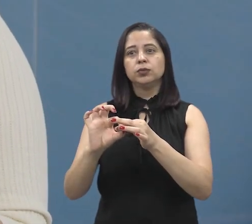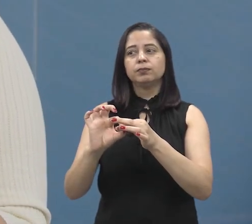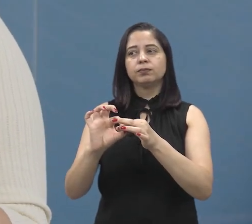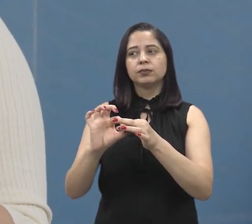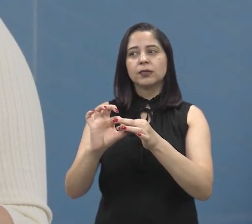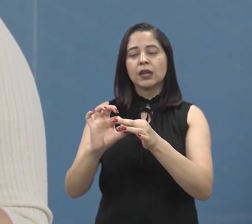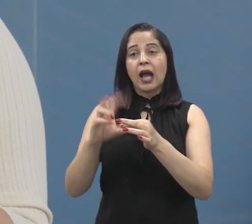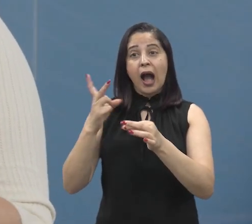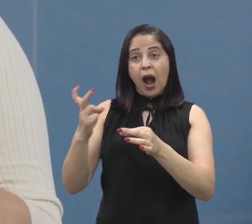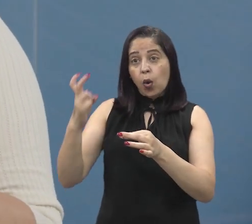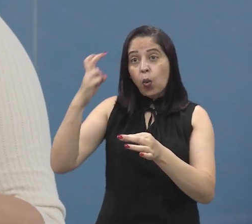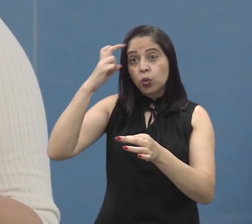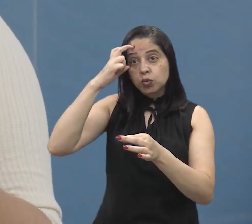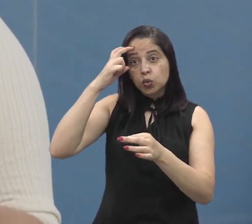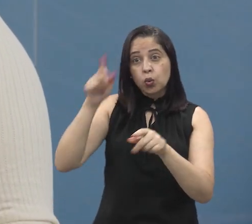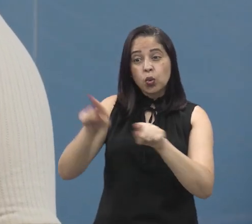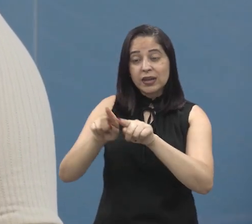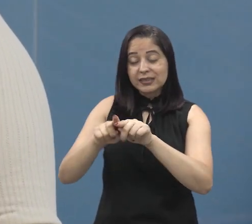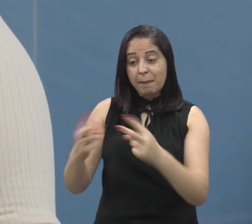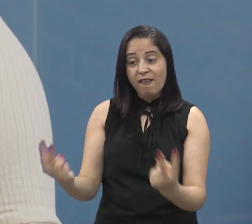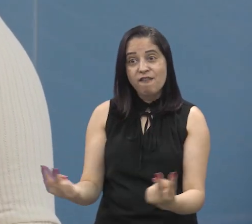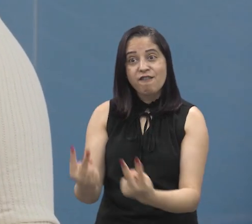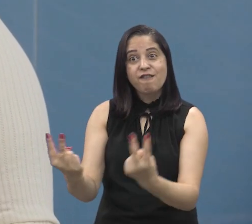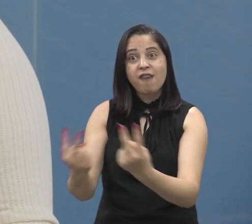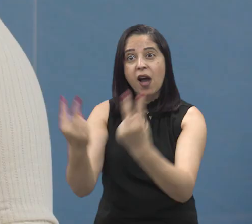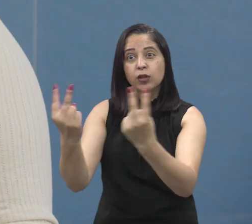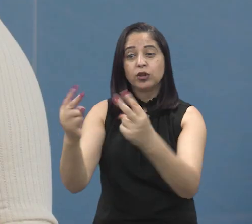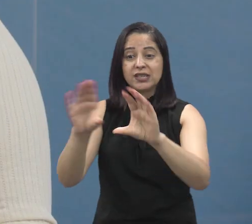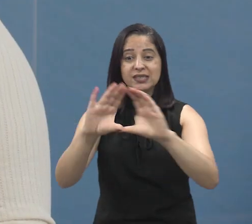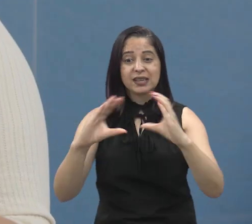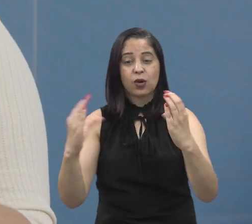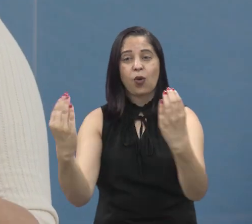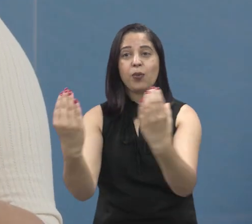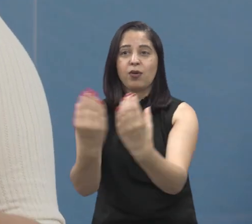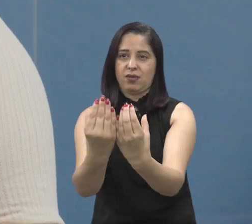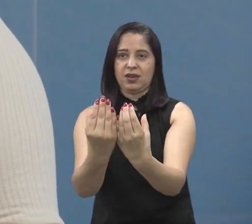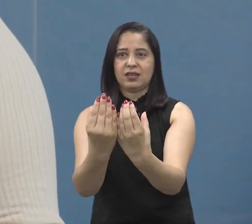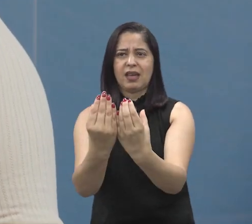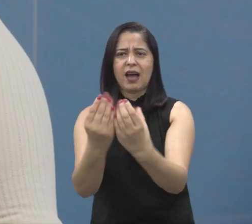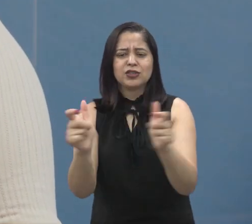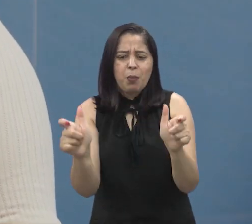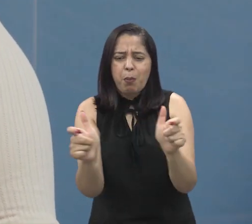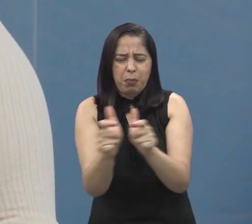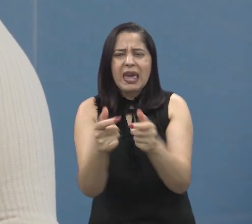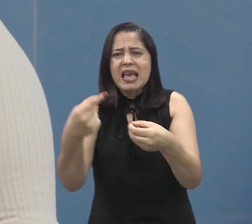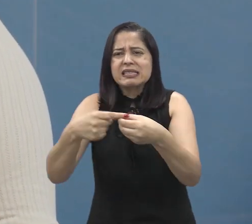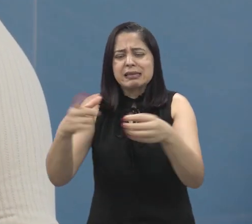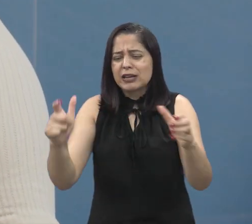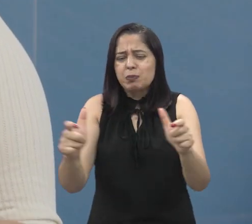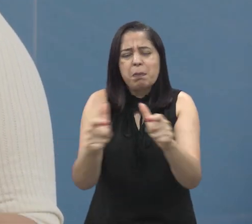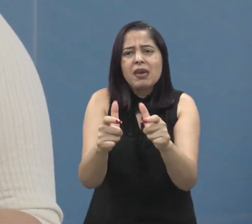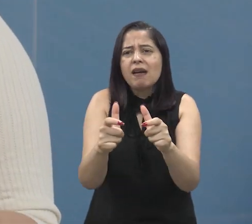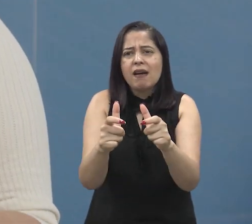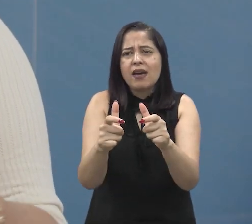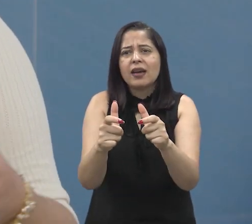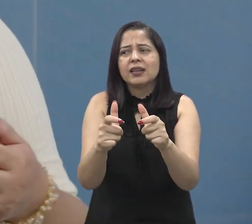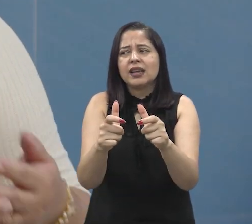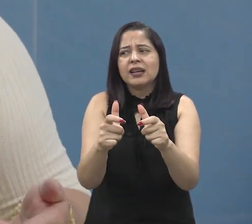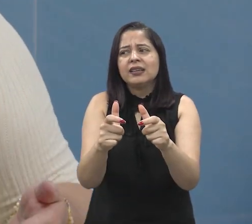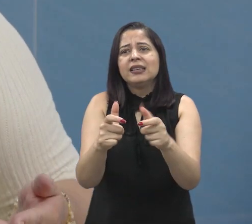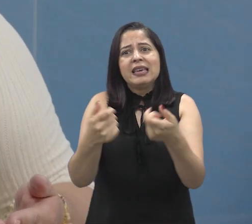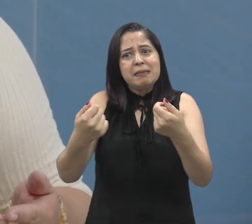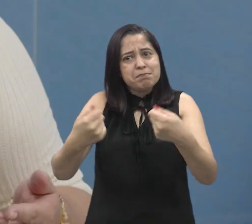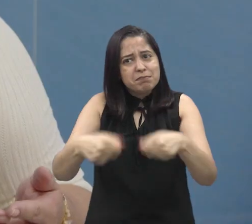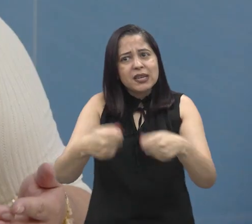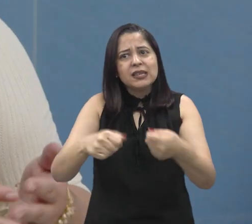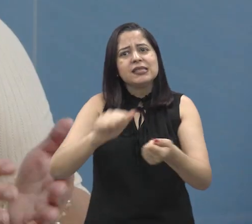Porque ele dá valor ao turismo de base comunitária, às comunidades que sobrevivem do turismo, que precisam